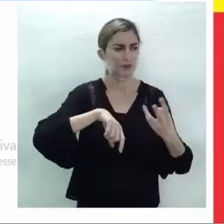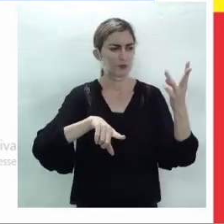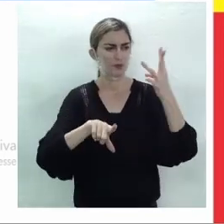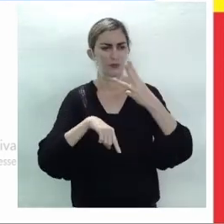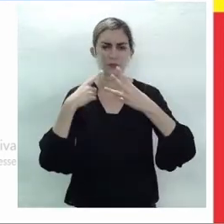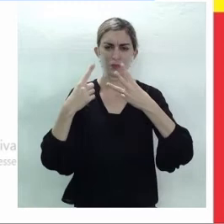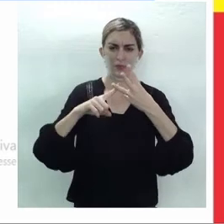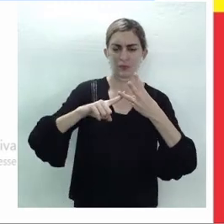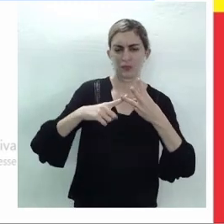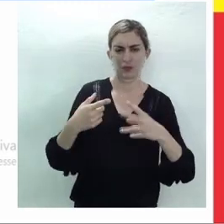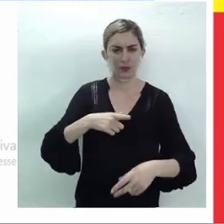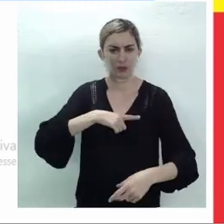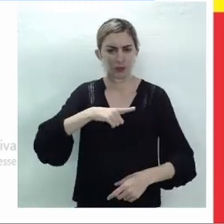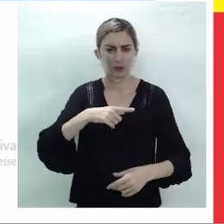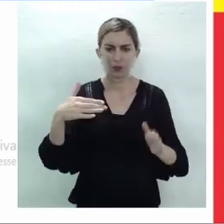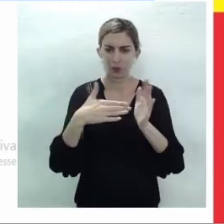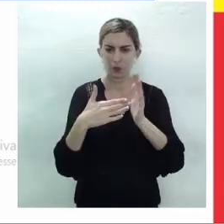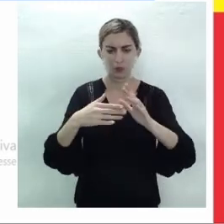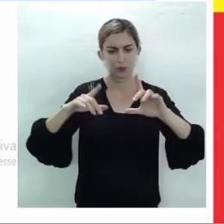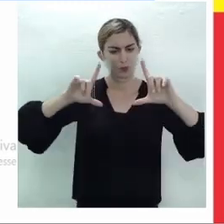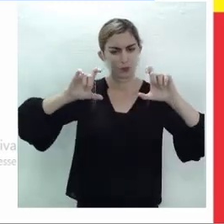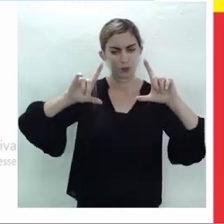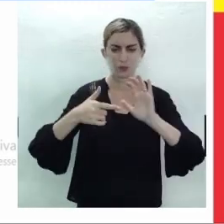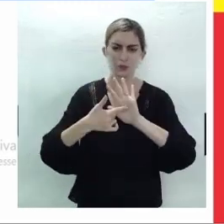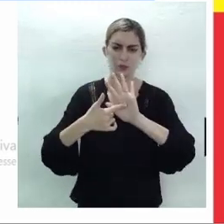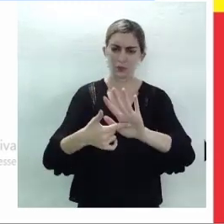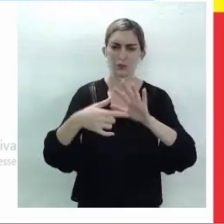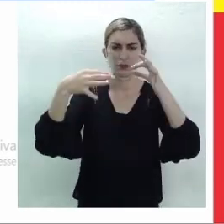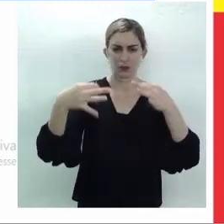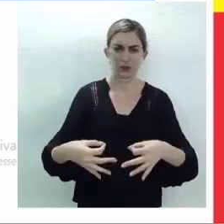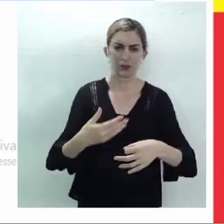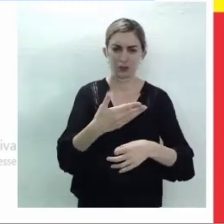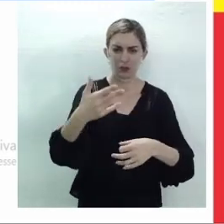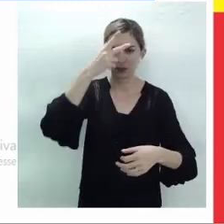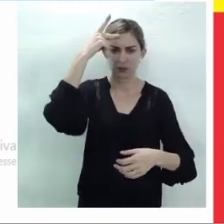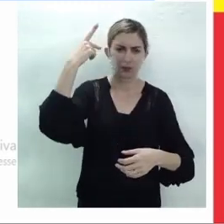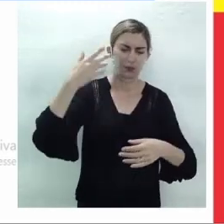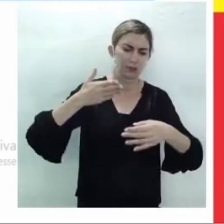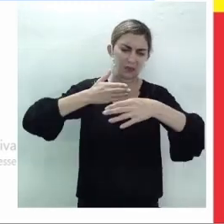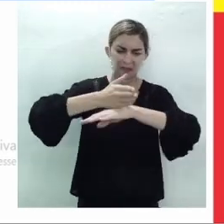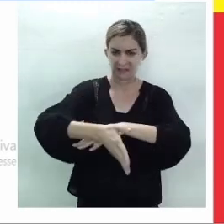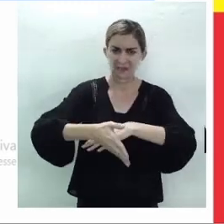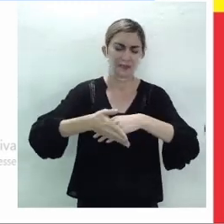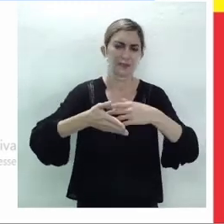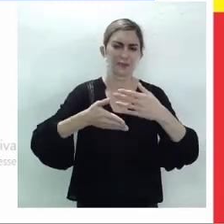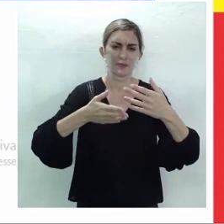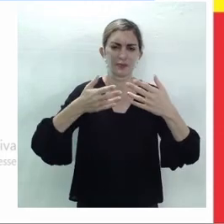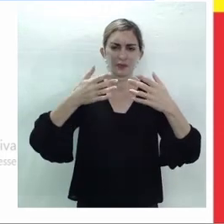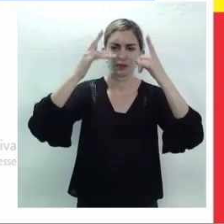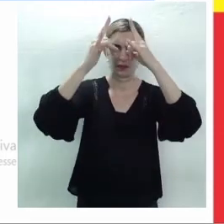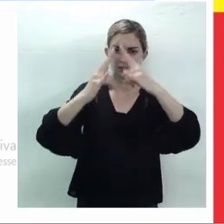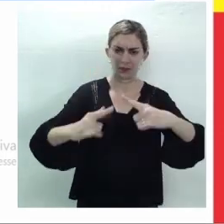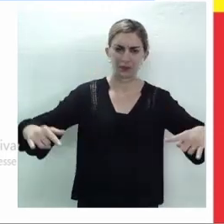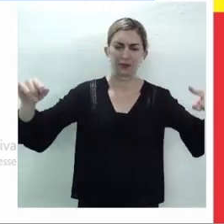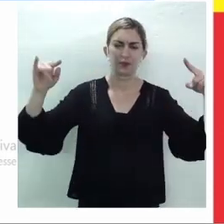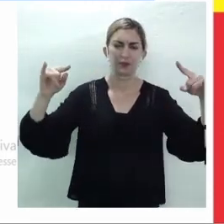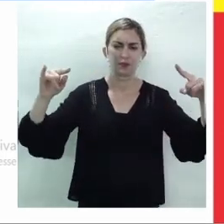temos também, certo, a última fotografia que mostra justamente vândalos que entraram em um